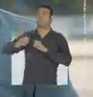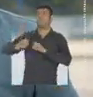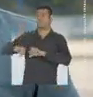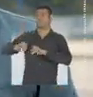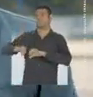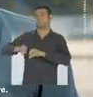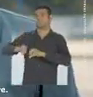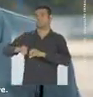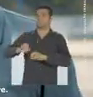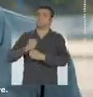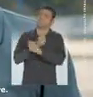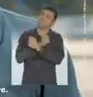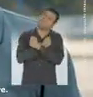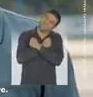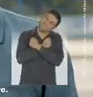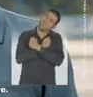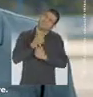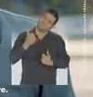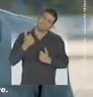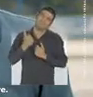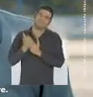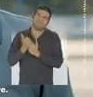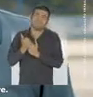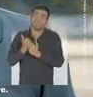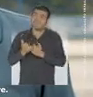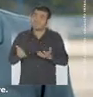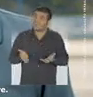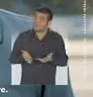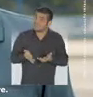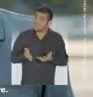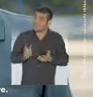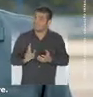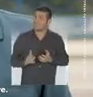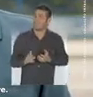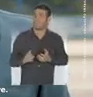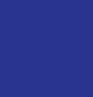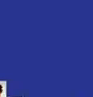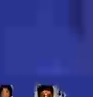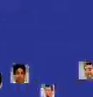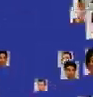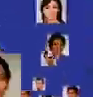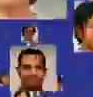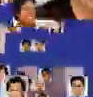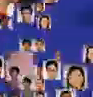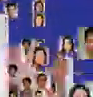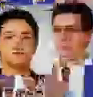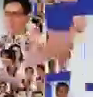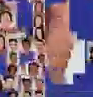prioritariamente na educação. Um grande abraço e contem comigo, hoje e sempre.